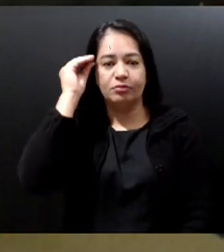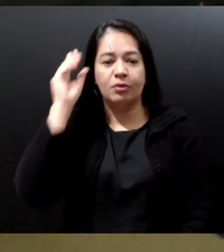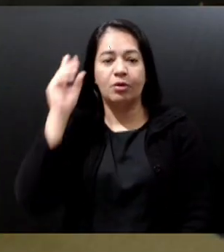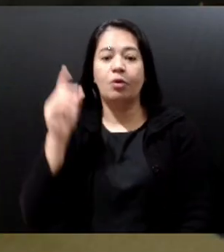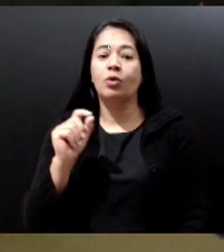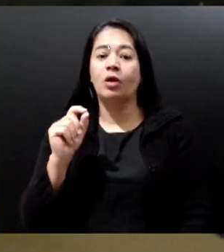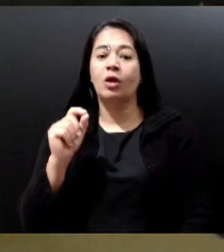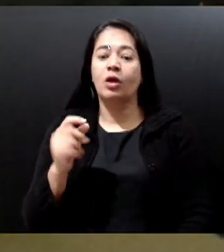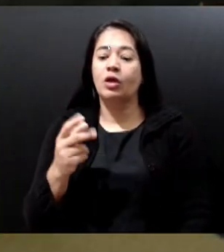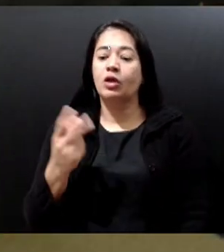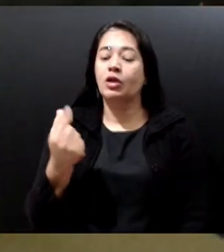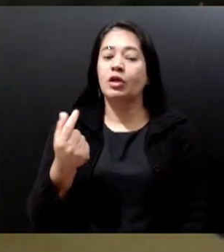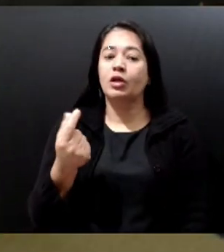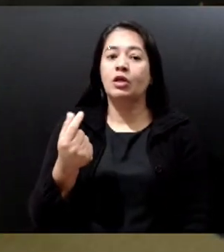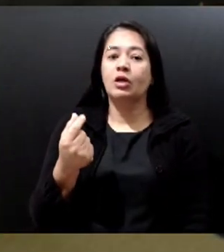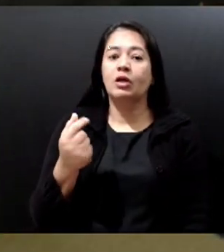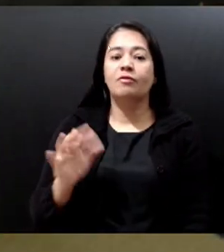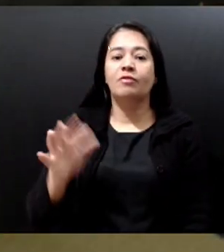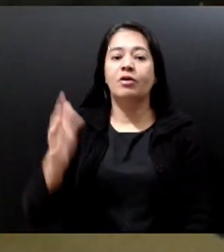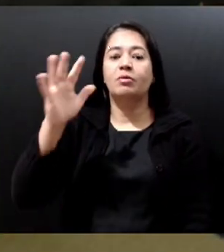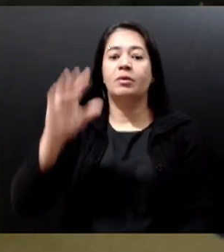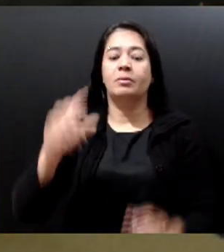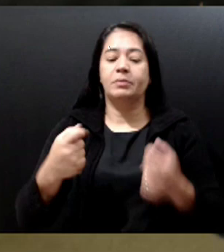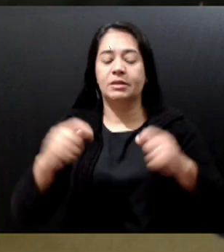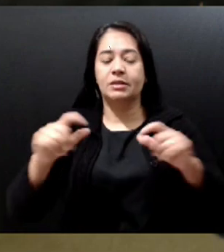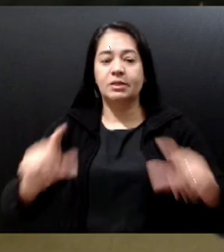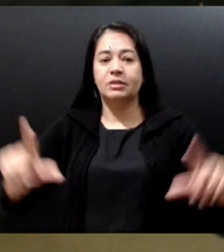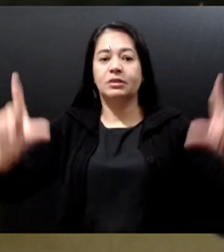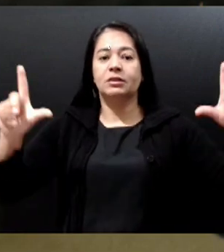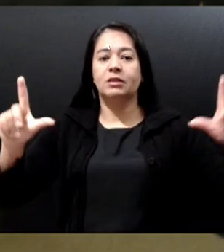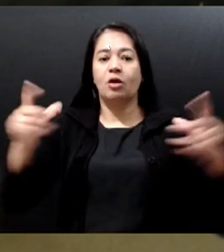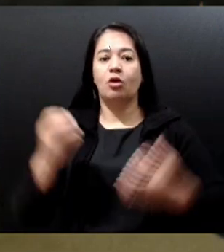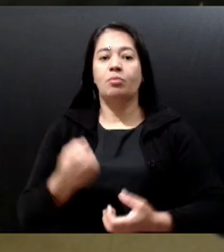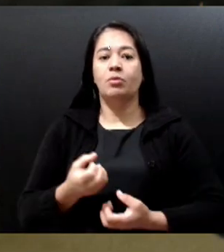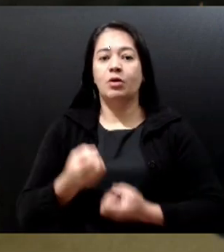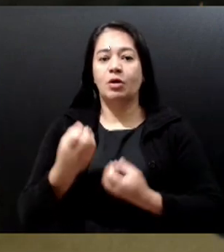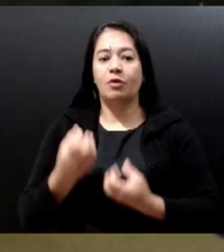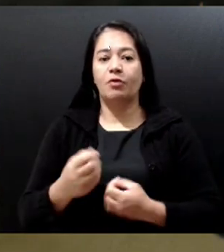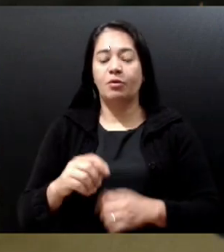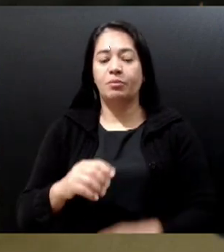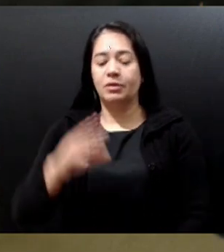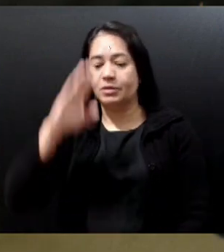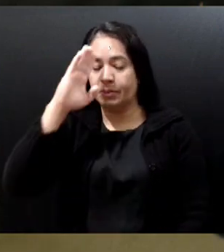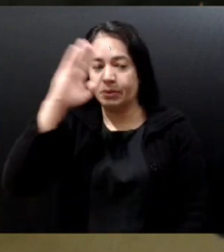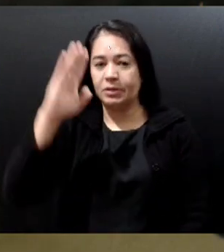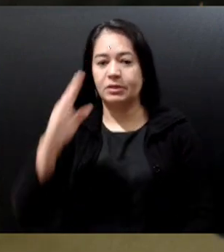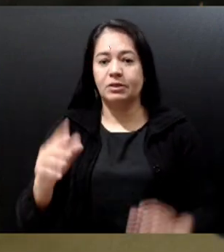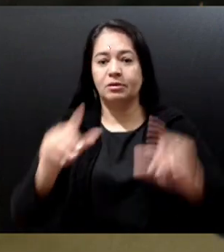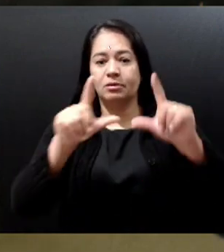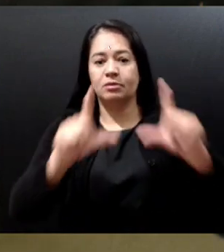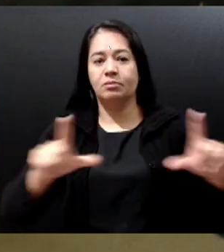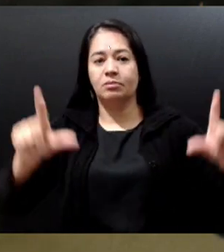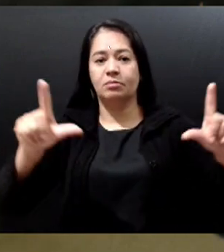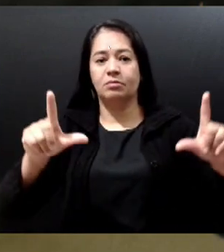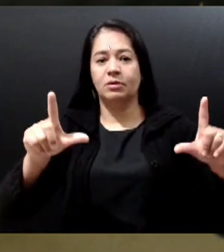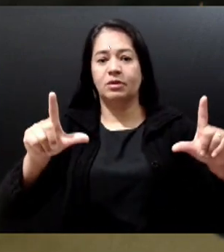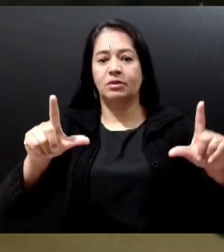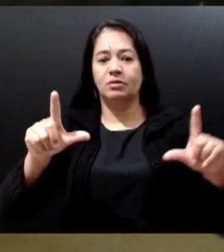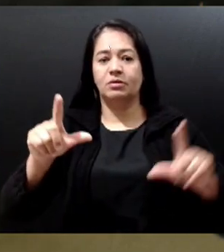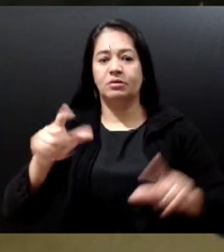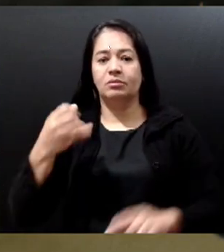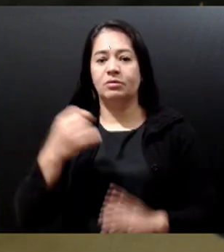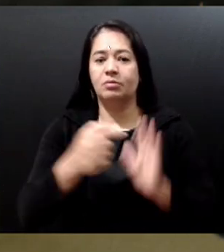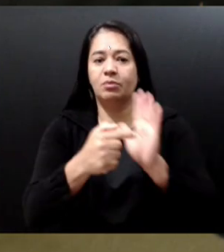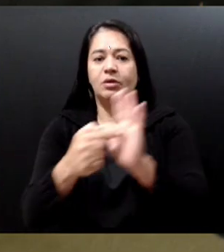sejam destacados como informação principal nas placas. Caso sejam exibidos, deverão aparecer de